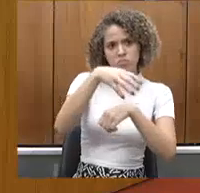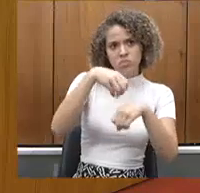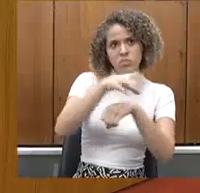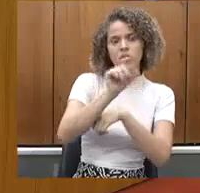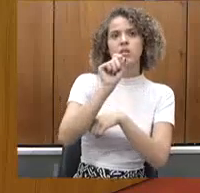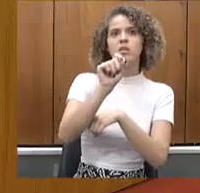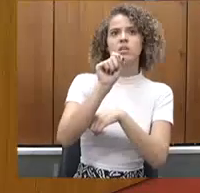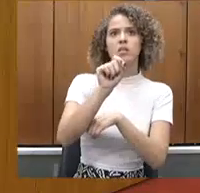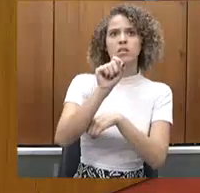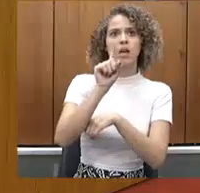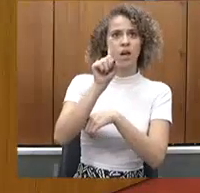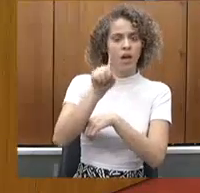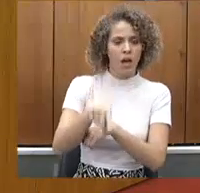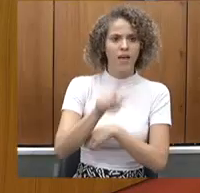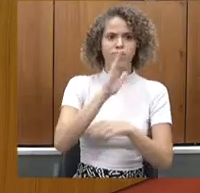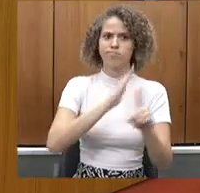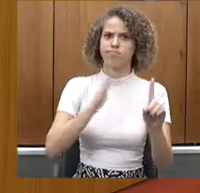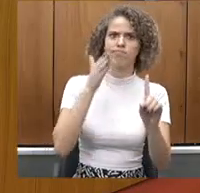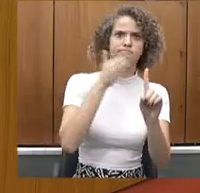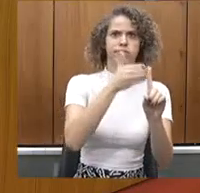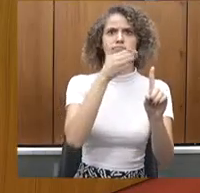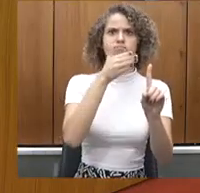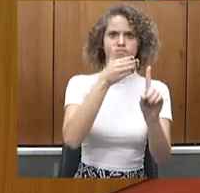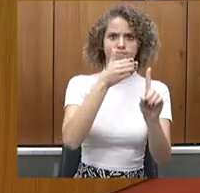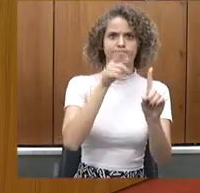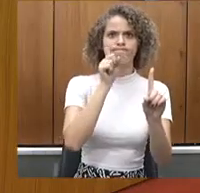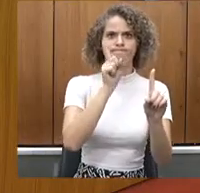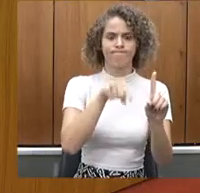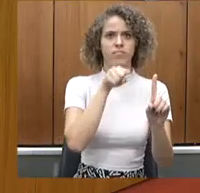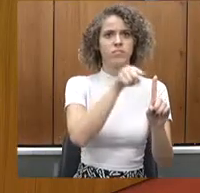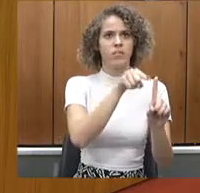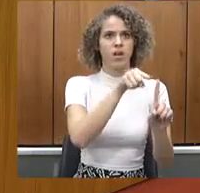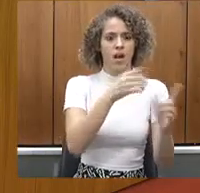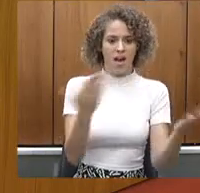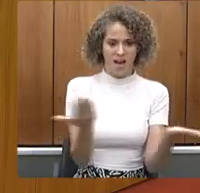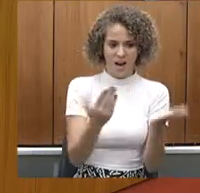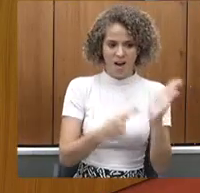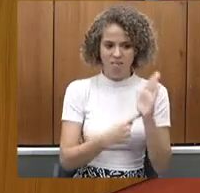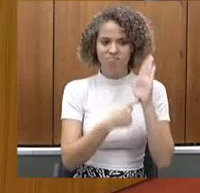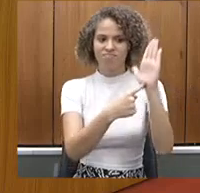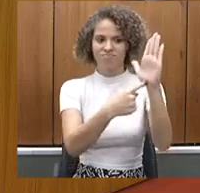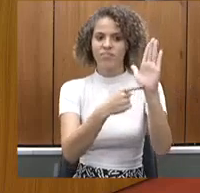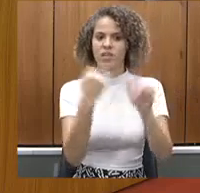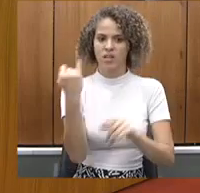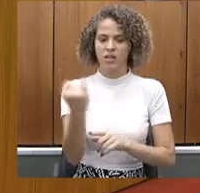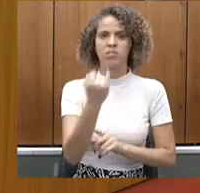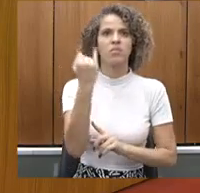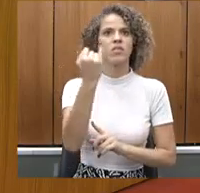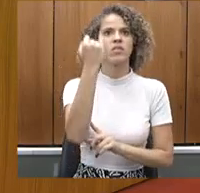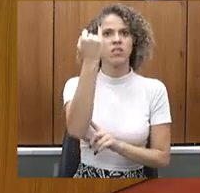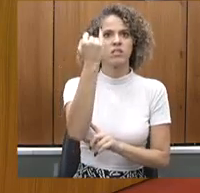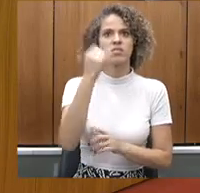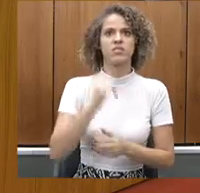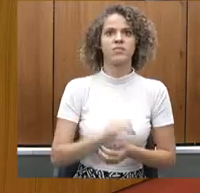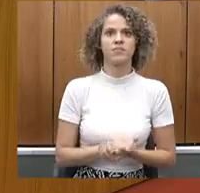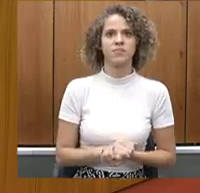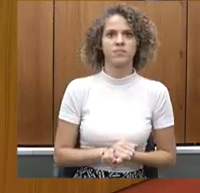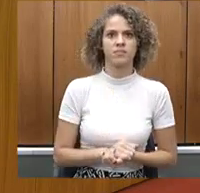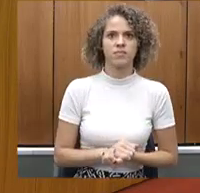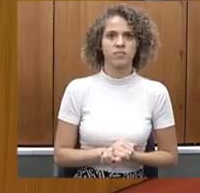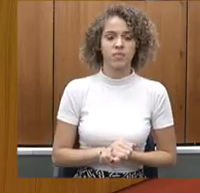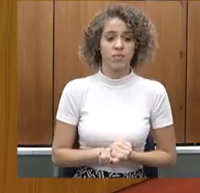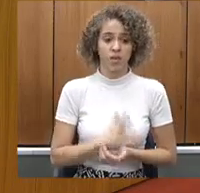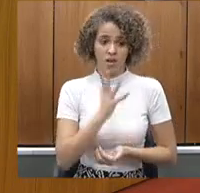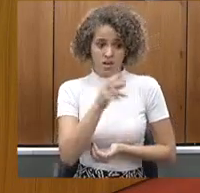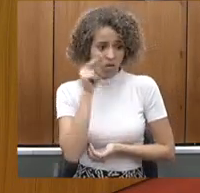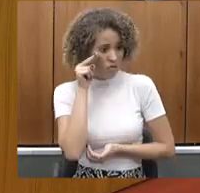muito relevantes que foram aqui apresentadas e a gente vê inclusive